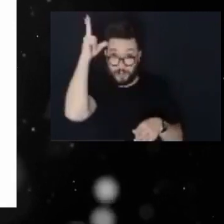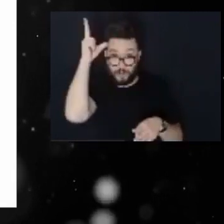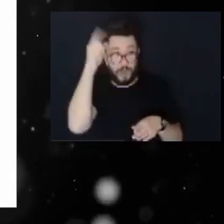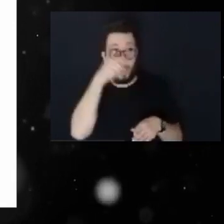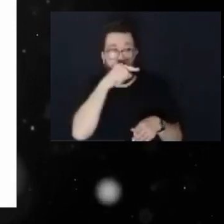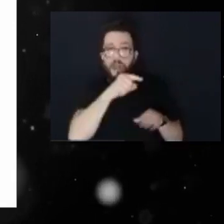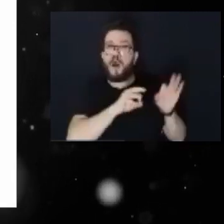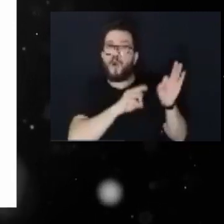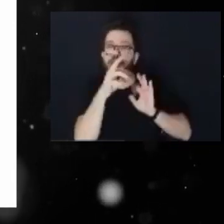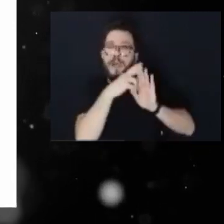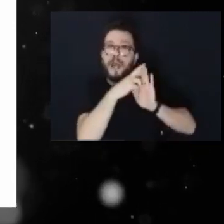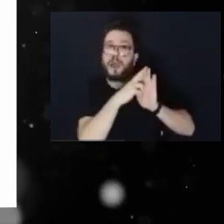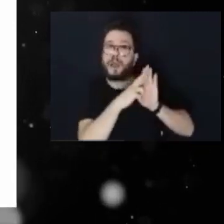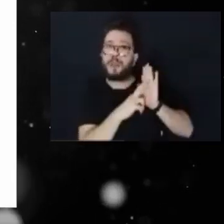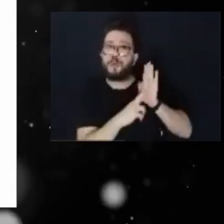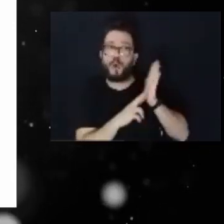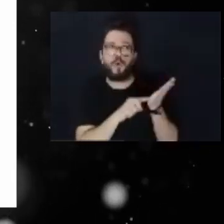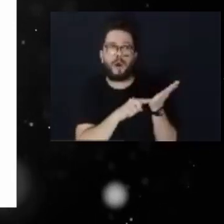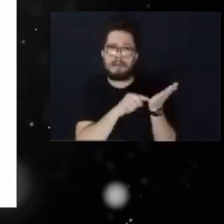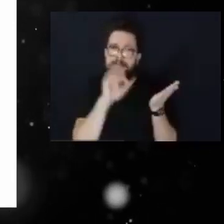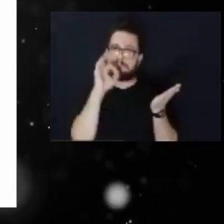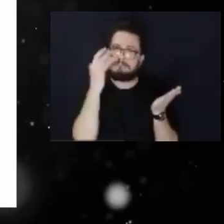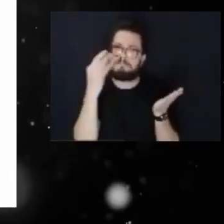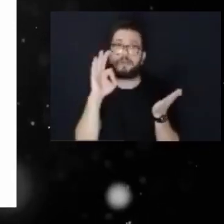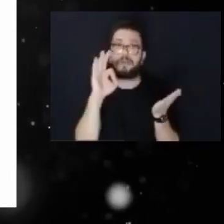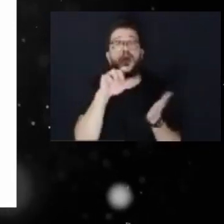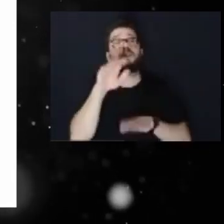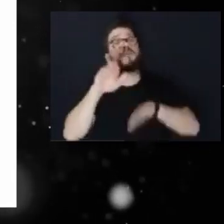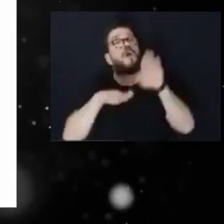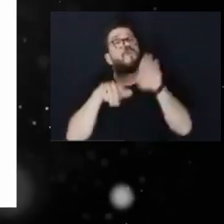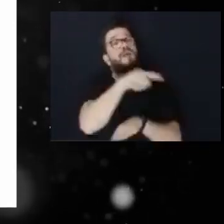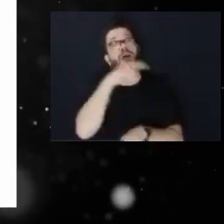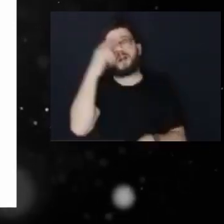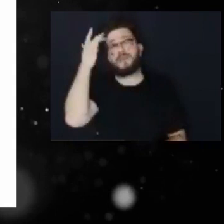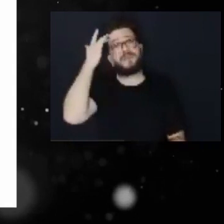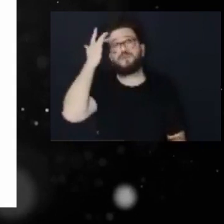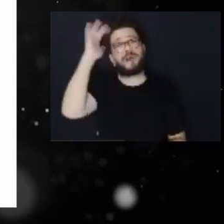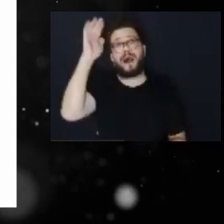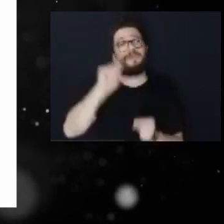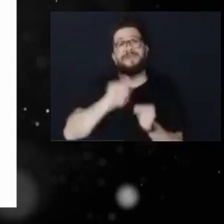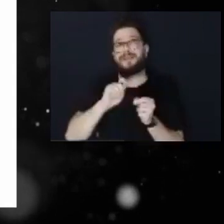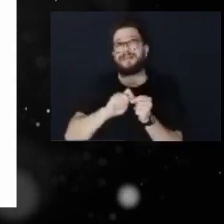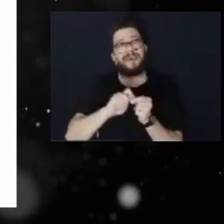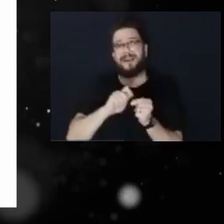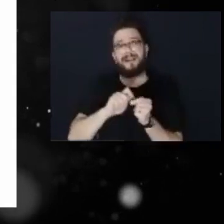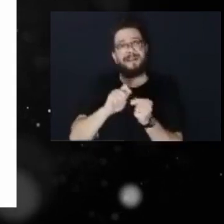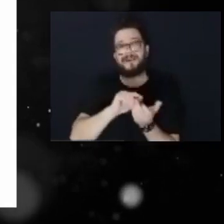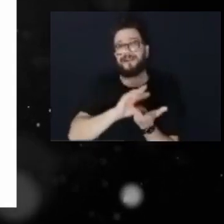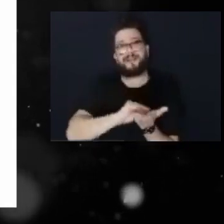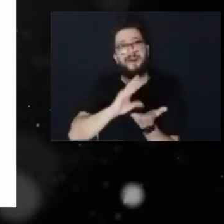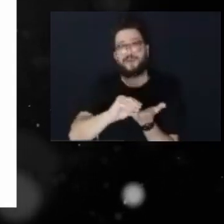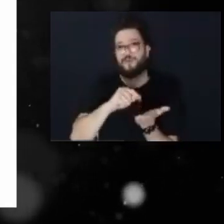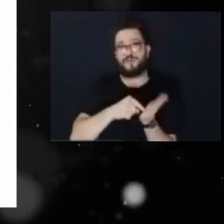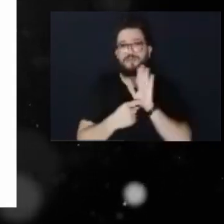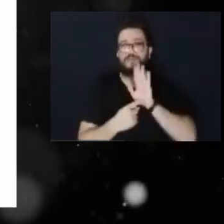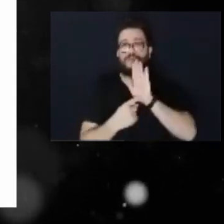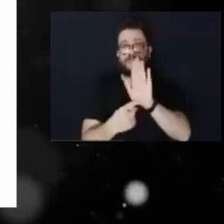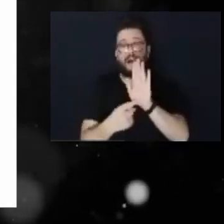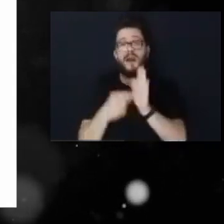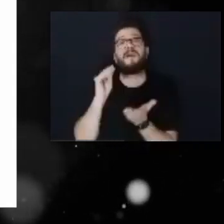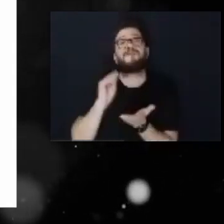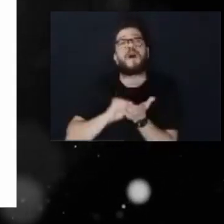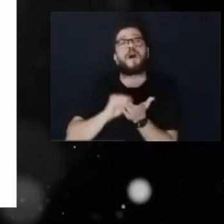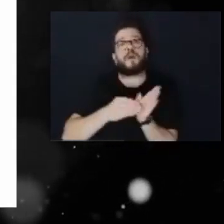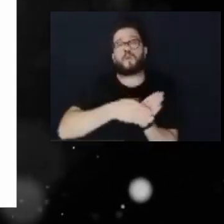não esteja sendo feito de má fé, mas sim simplesmente por falta de aconselhamento de como deve